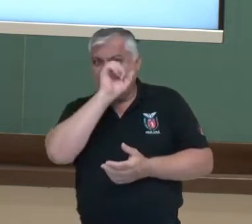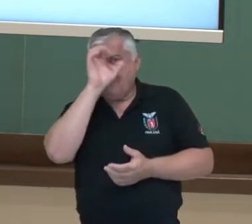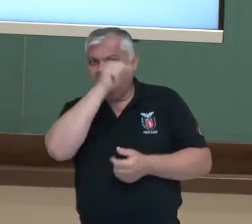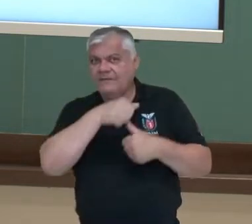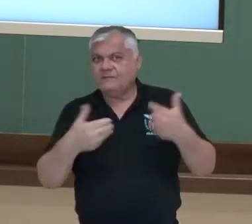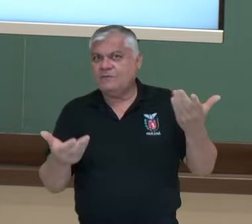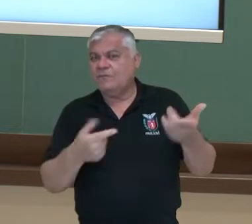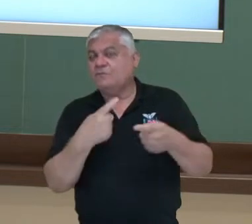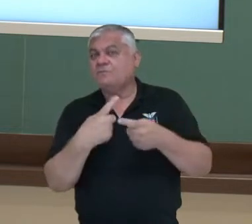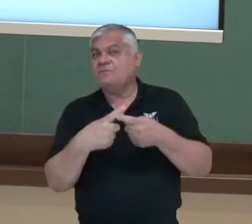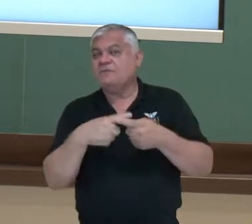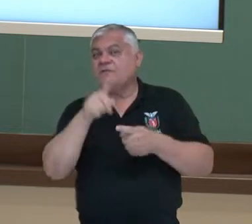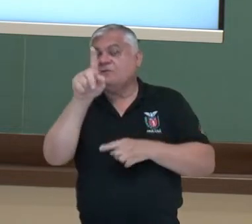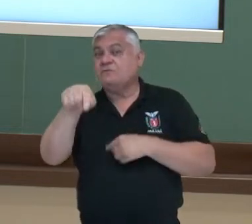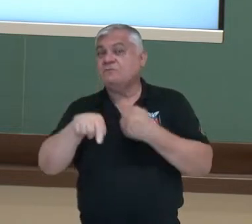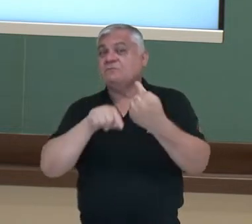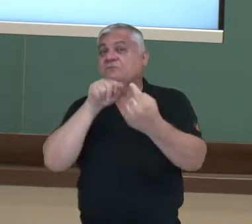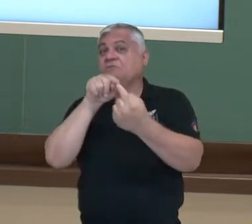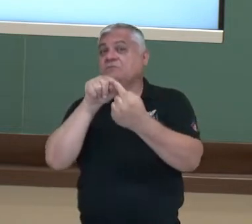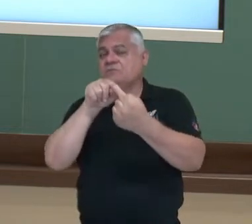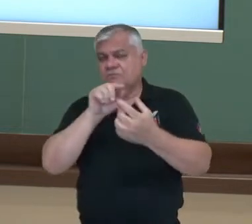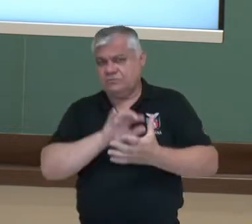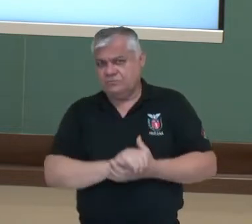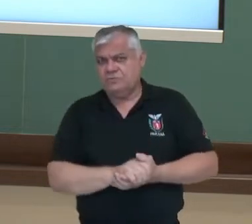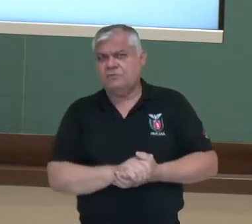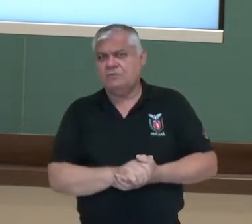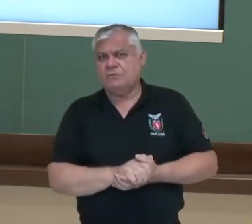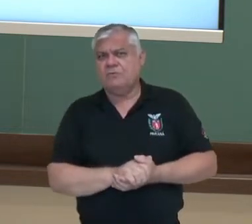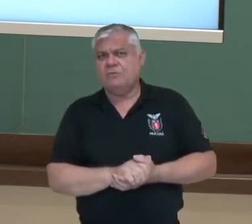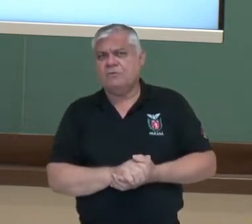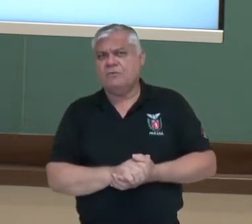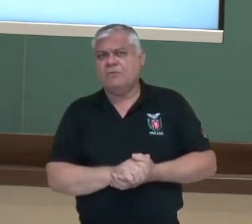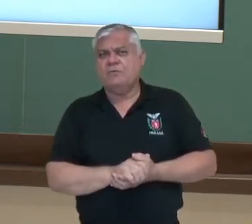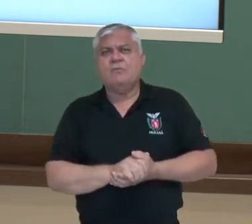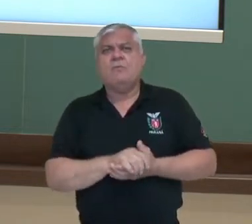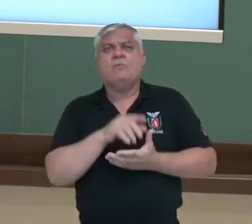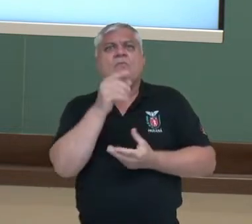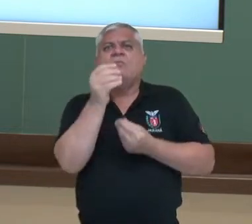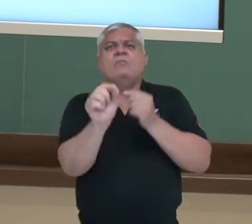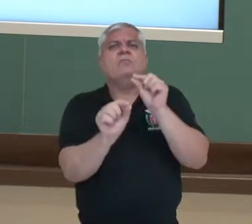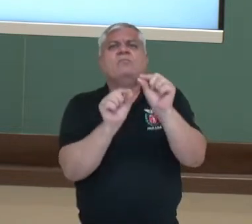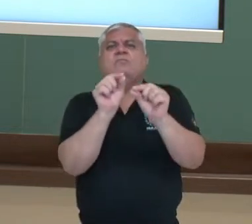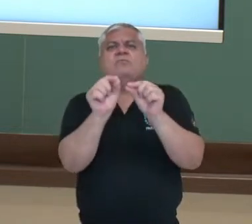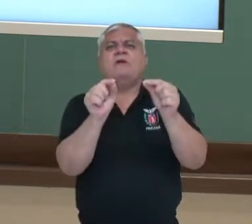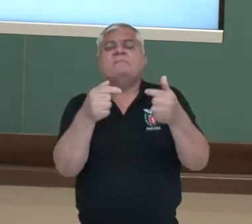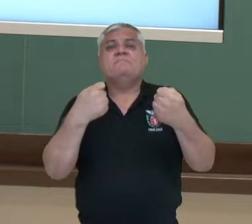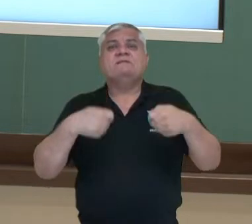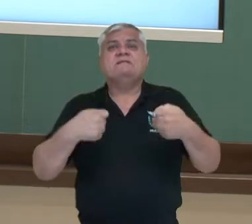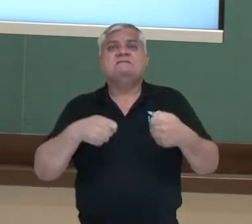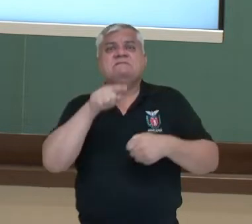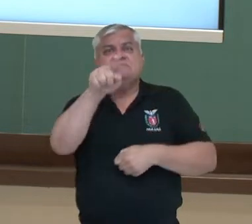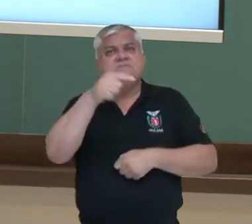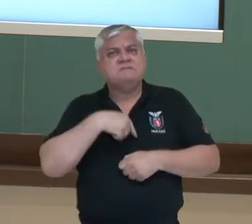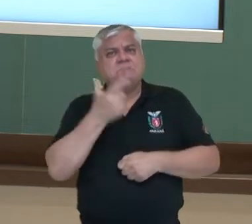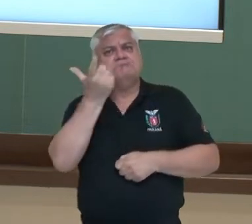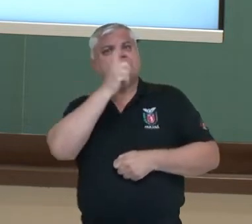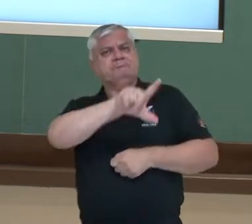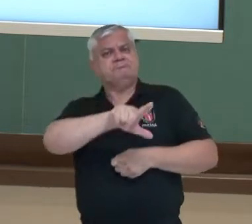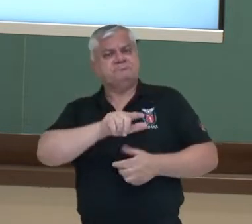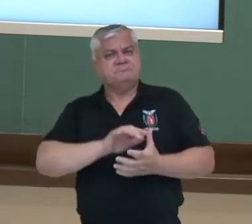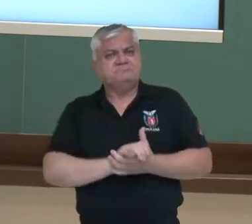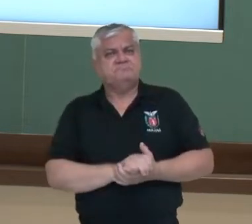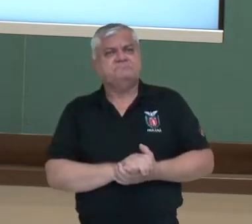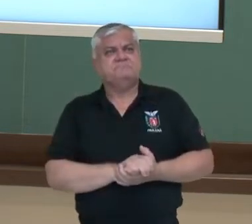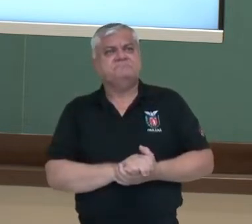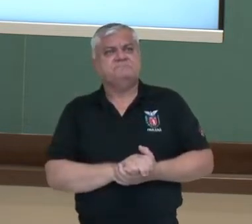trabalhar porque você tem objetivo, você tem algo a alcançar nesta vida.